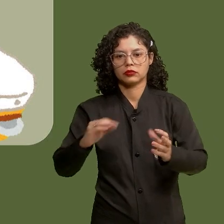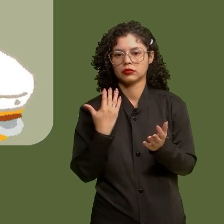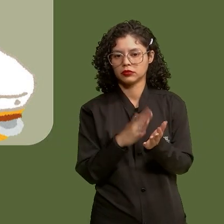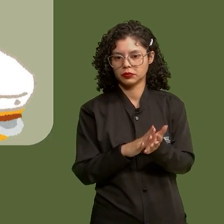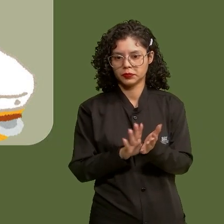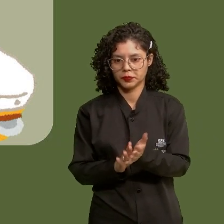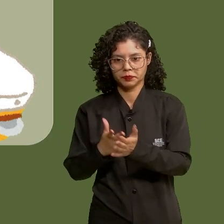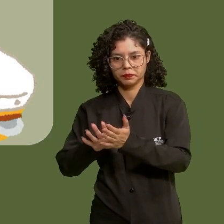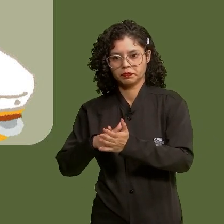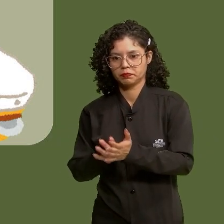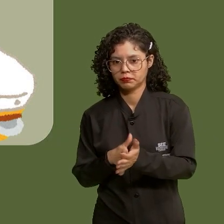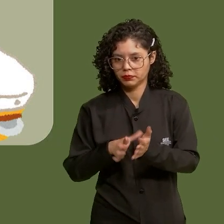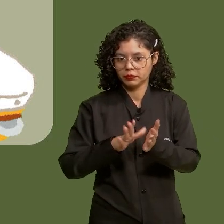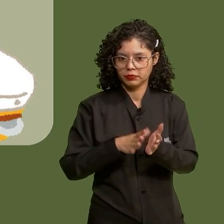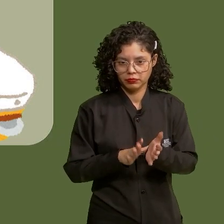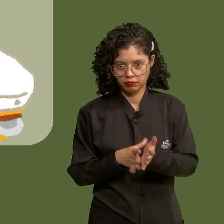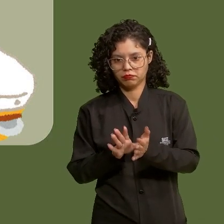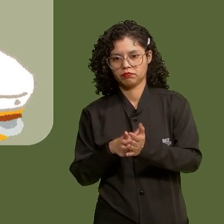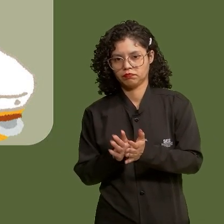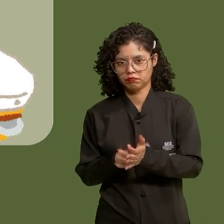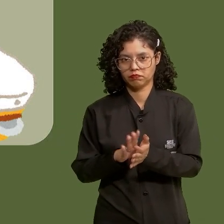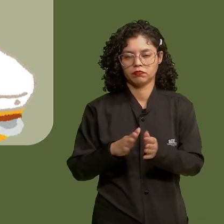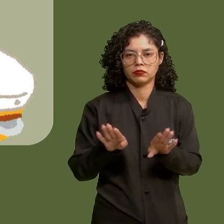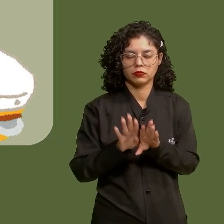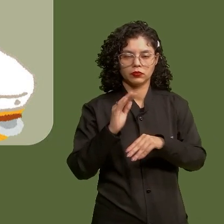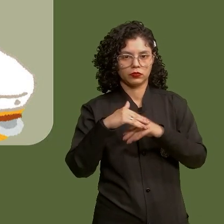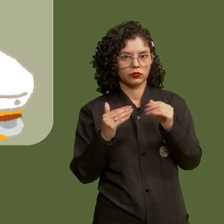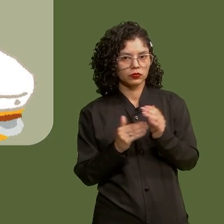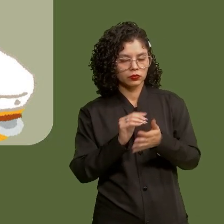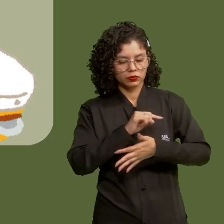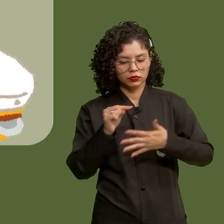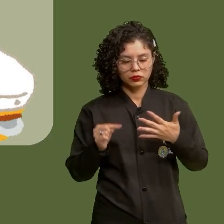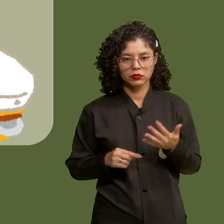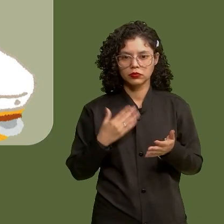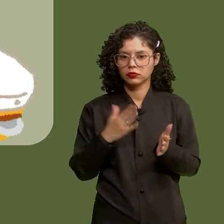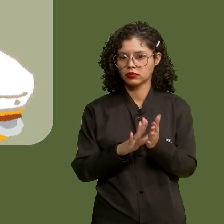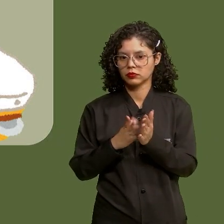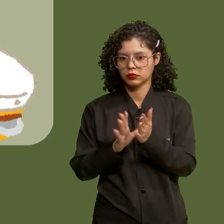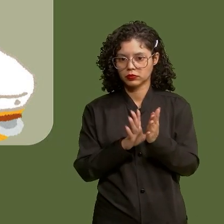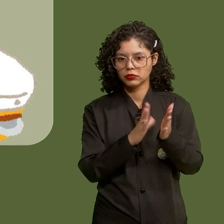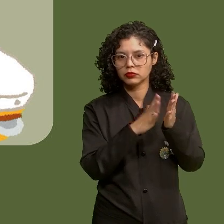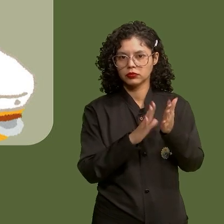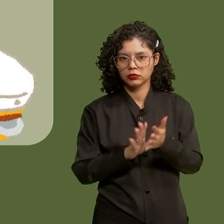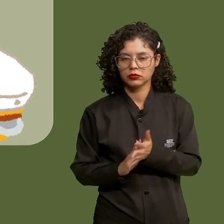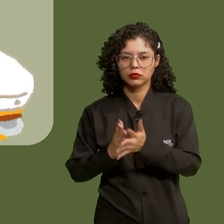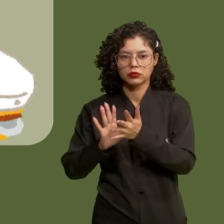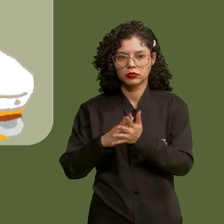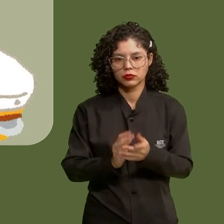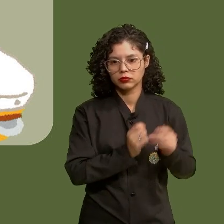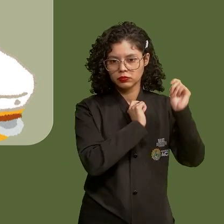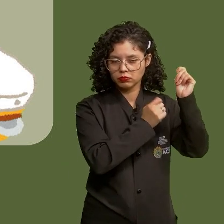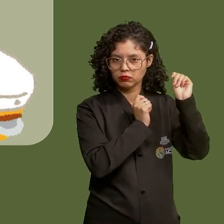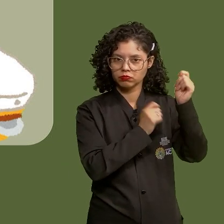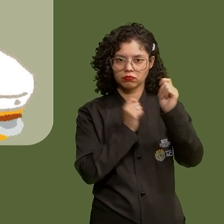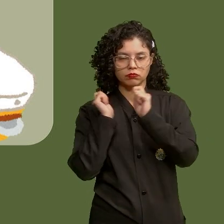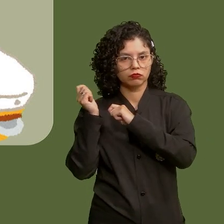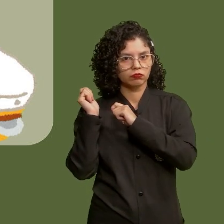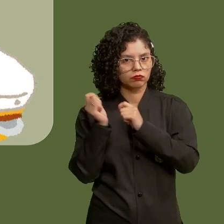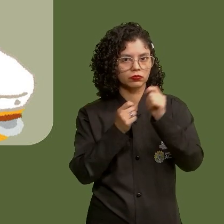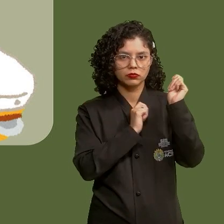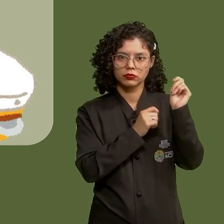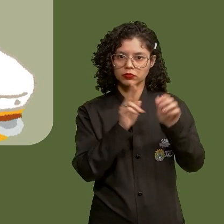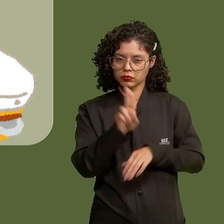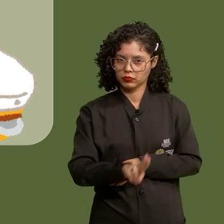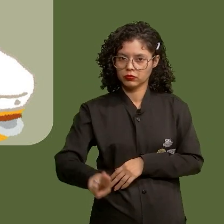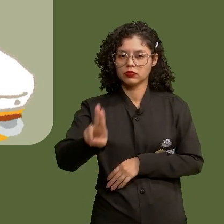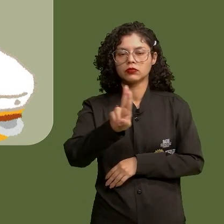samba, no pagode. Então, esses instrumentos, como o pandeiro, os maracás, são instrumentos